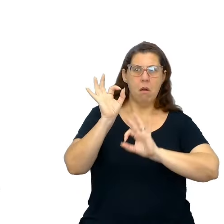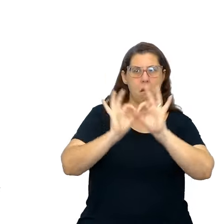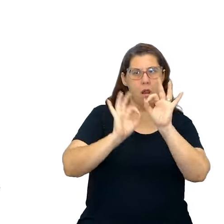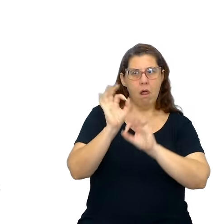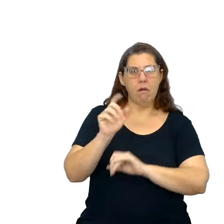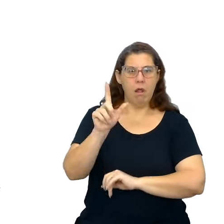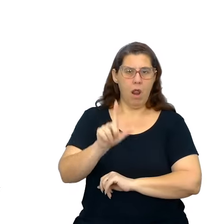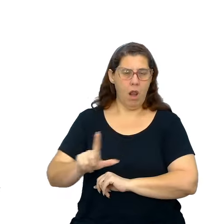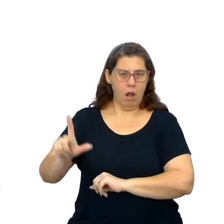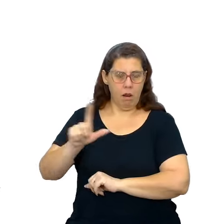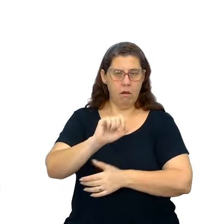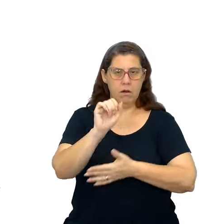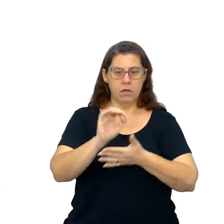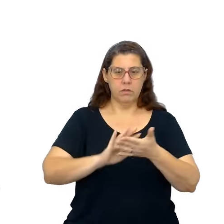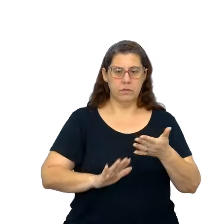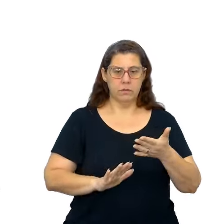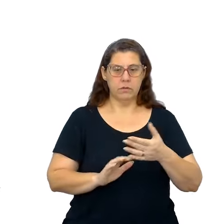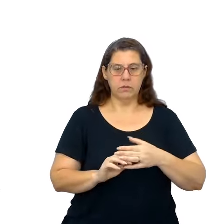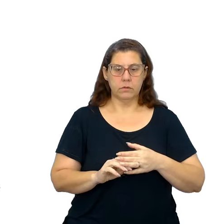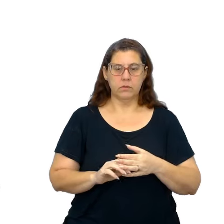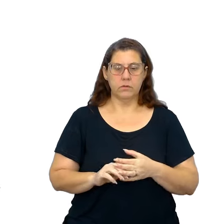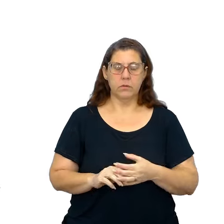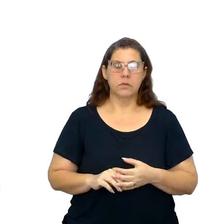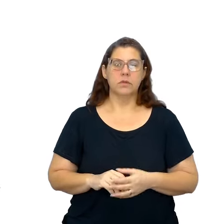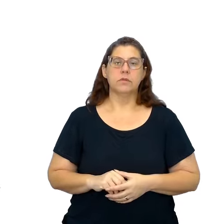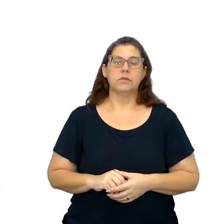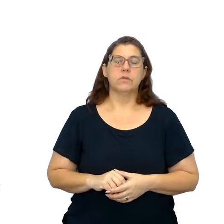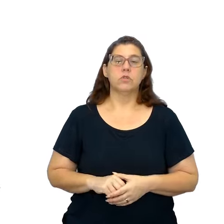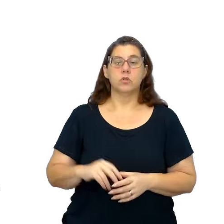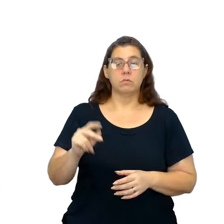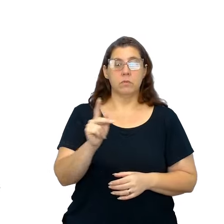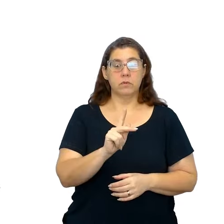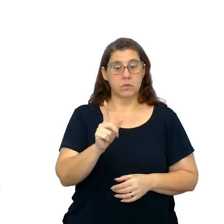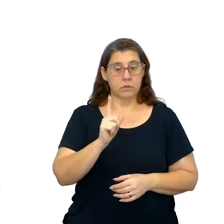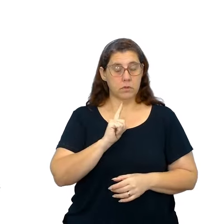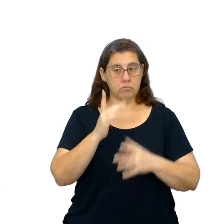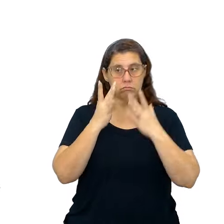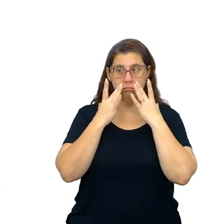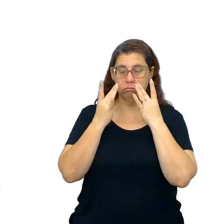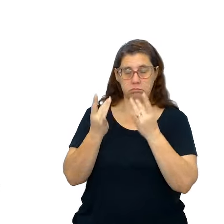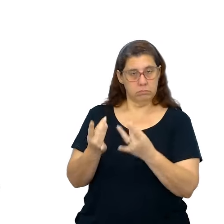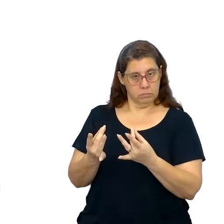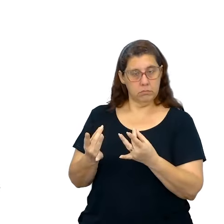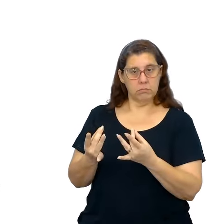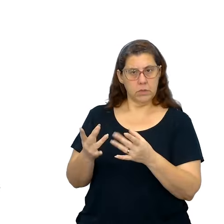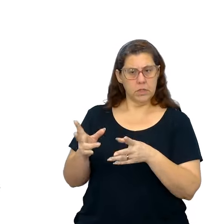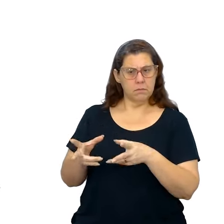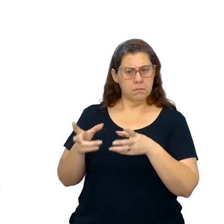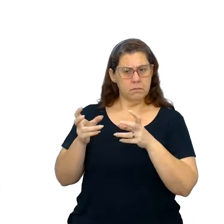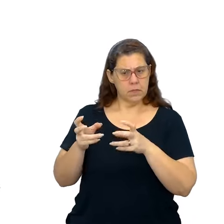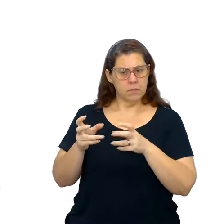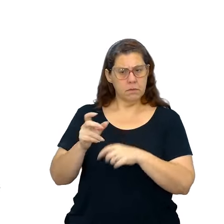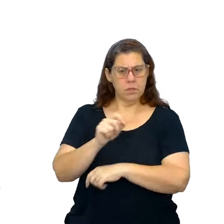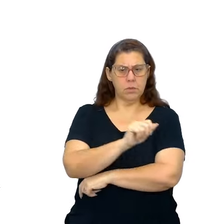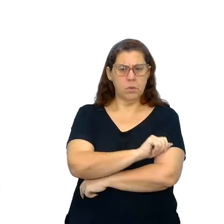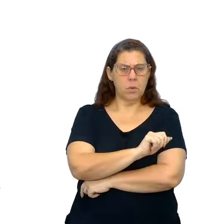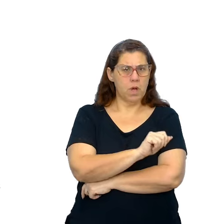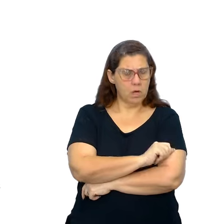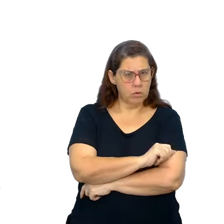dessa atividade, né, que o nosso professor esteja atento que, percebendo que o